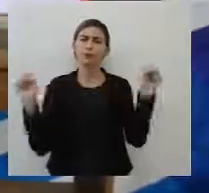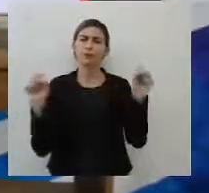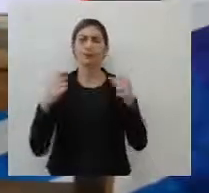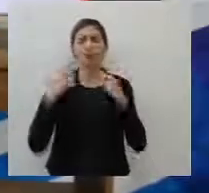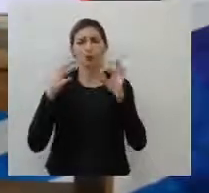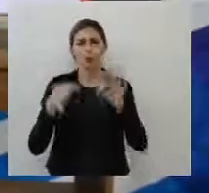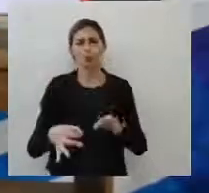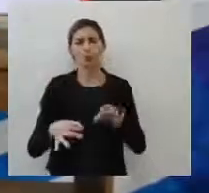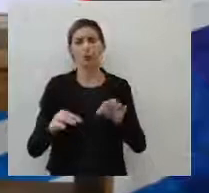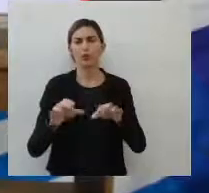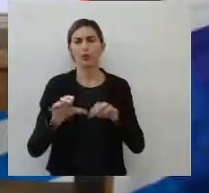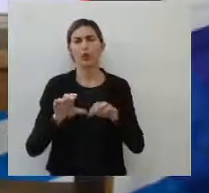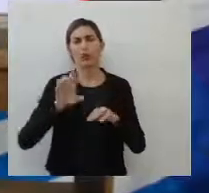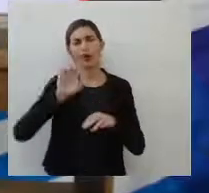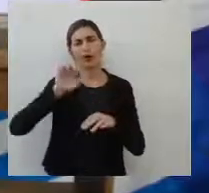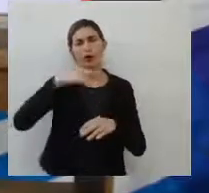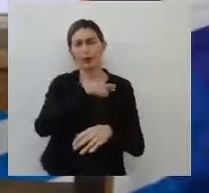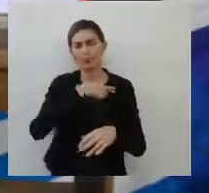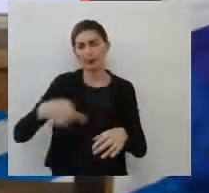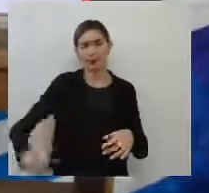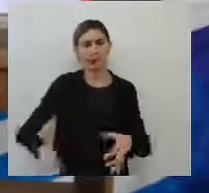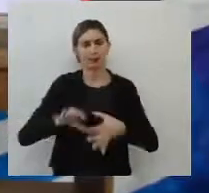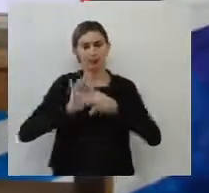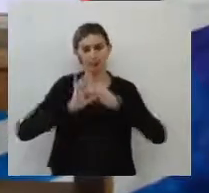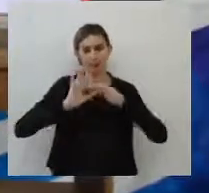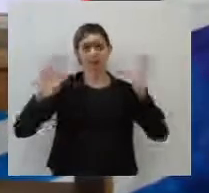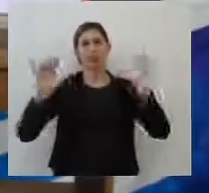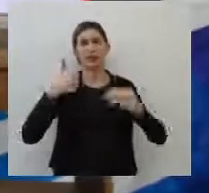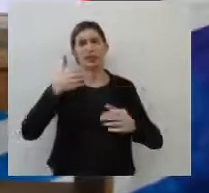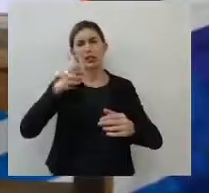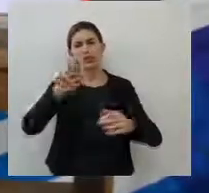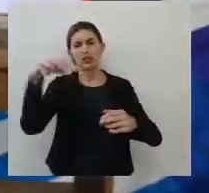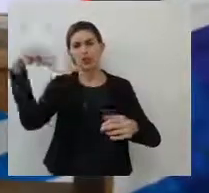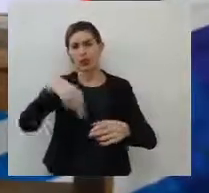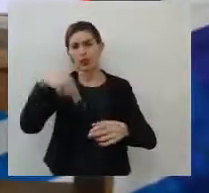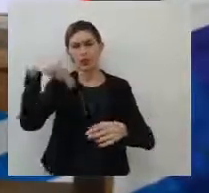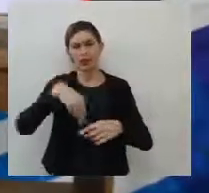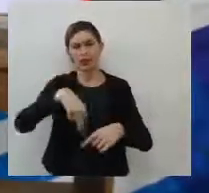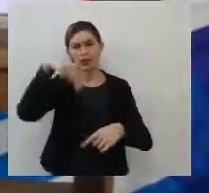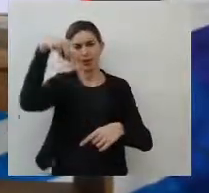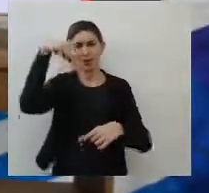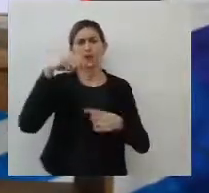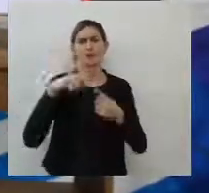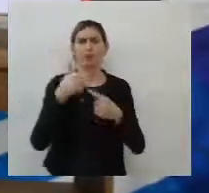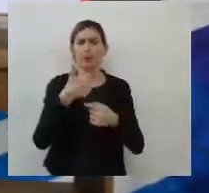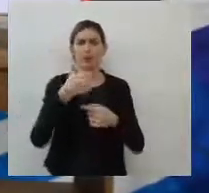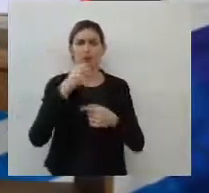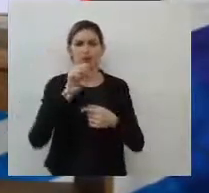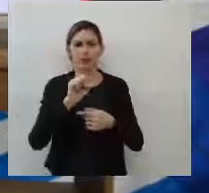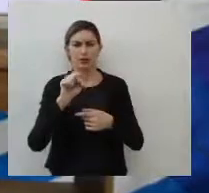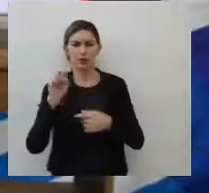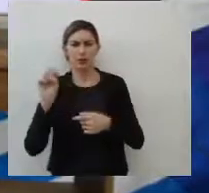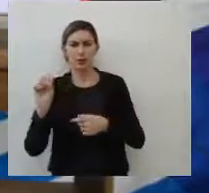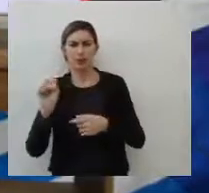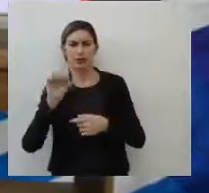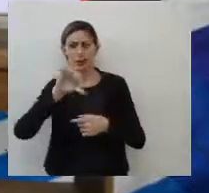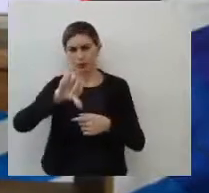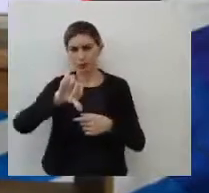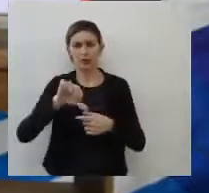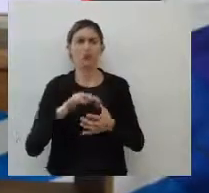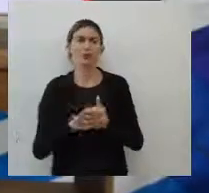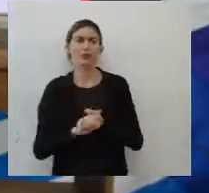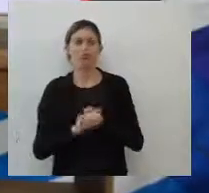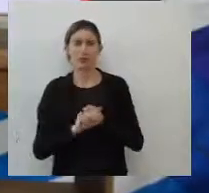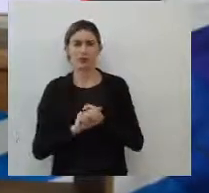a proclamação da República em 15 de novembro de 1889. Tá certo? Sem